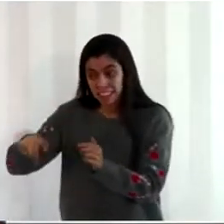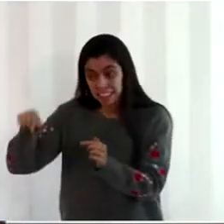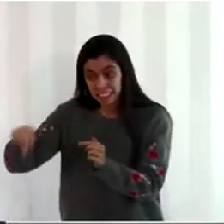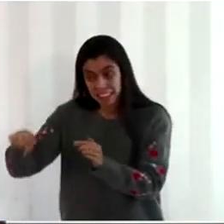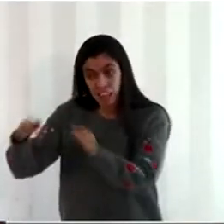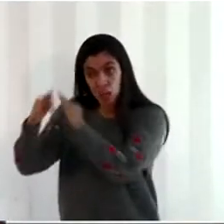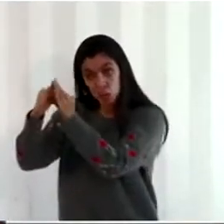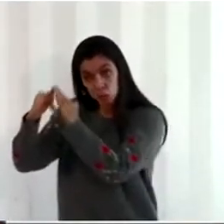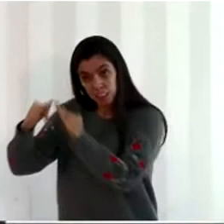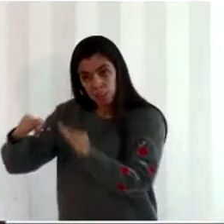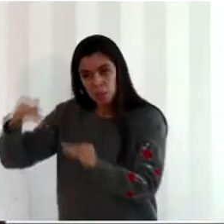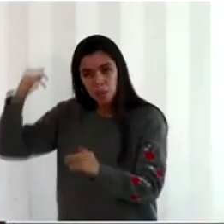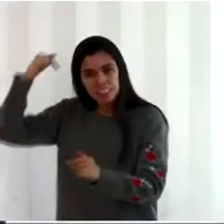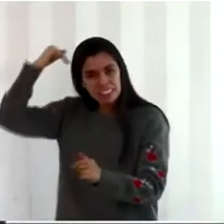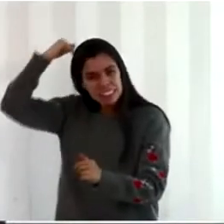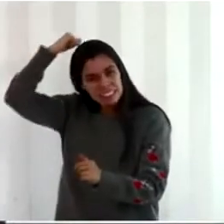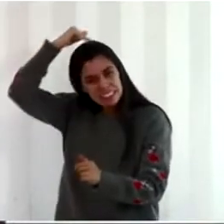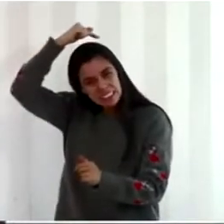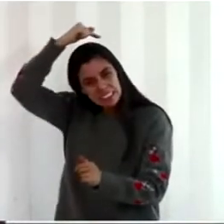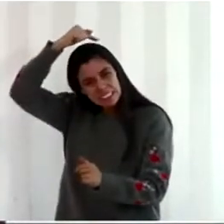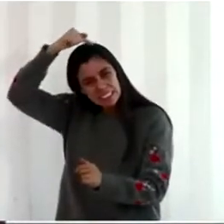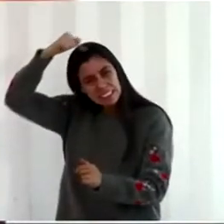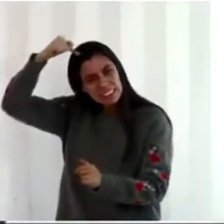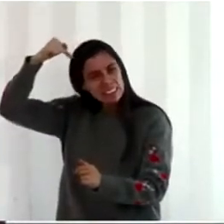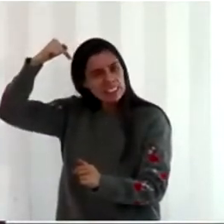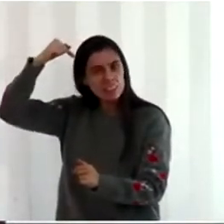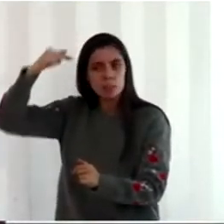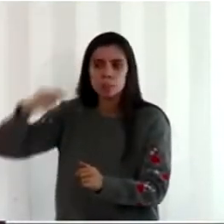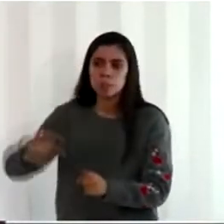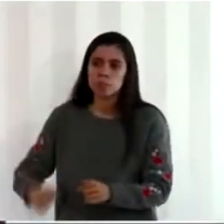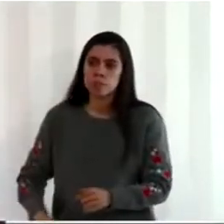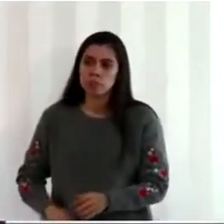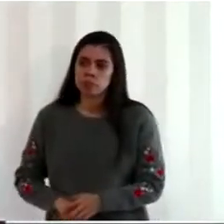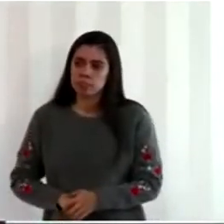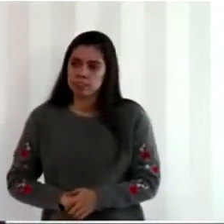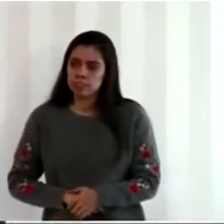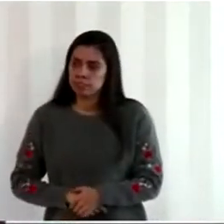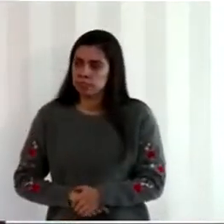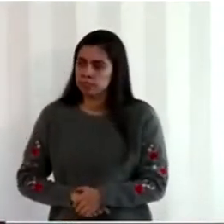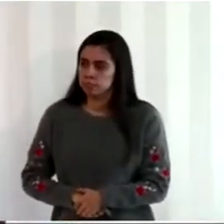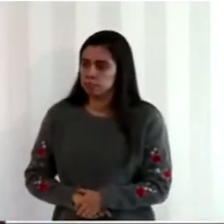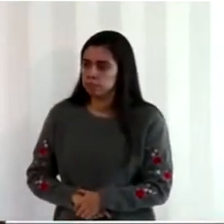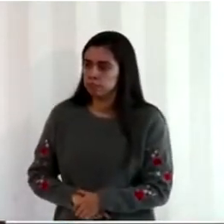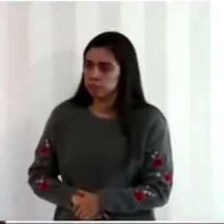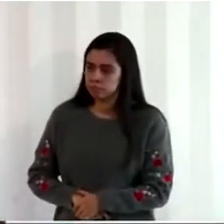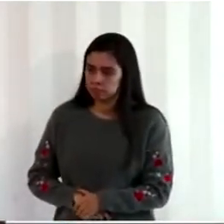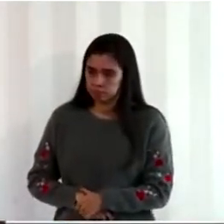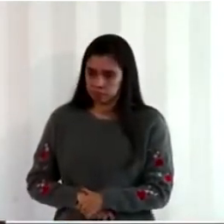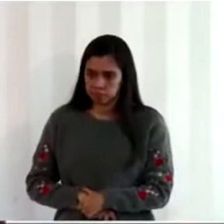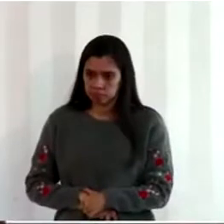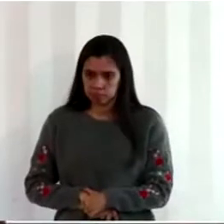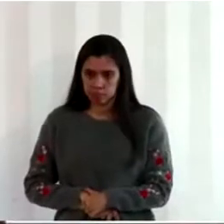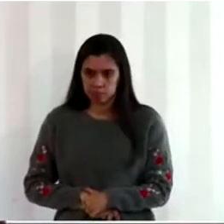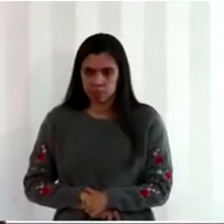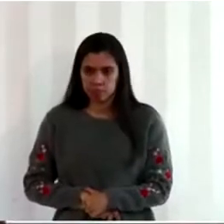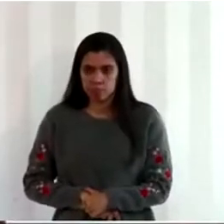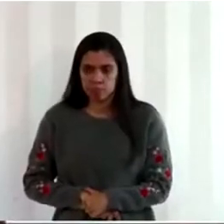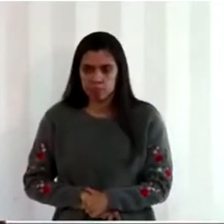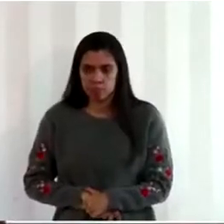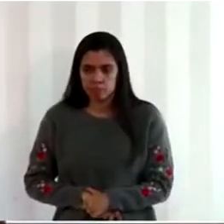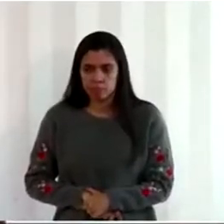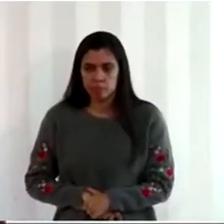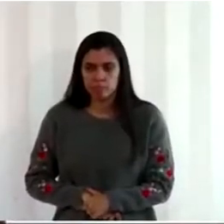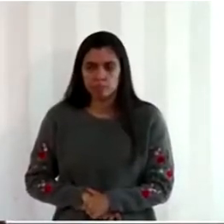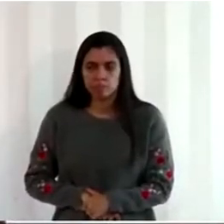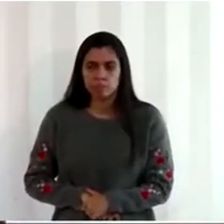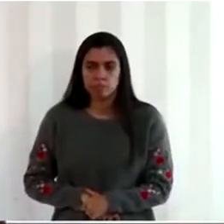casa de Deus, trazendo sacrifício, Senhor, com as mãos sujas de pecado? E foi isso que foi lido para nós já nessa